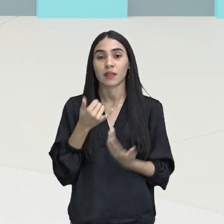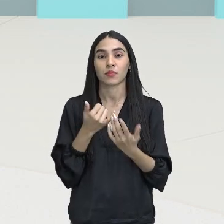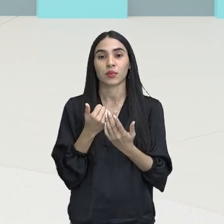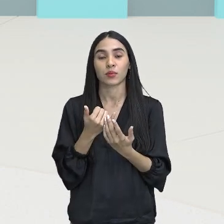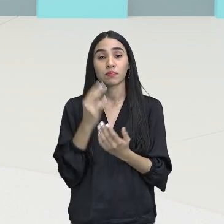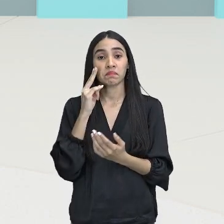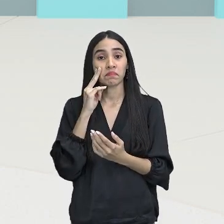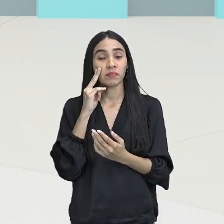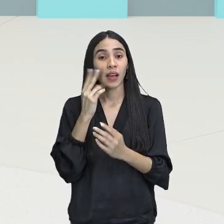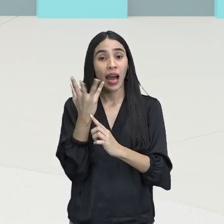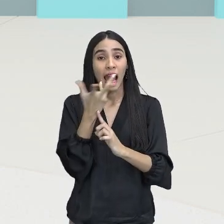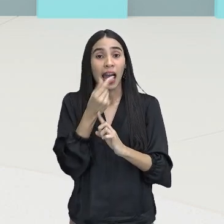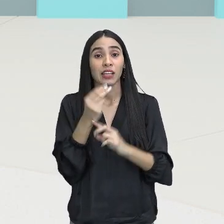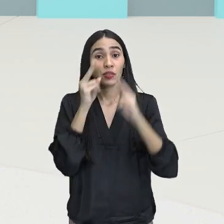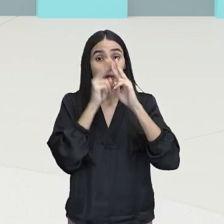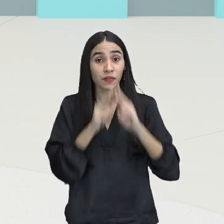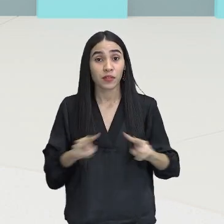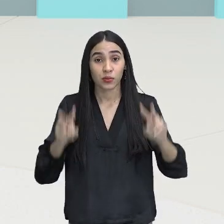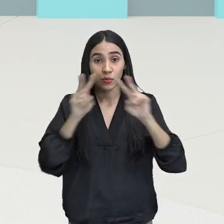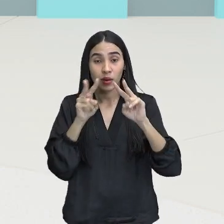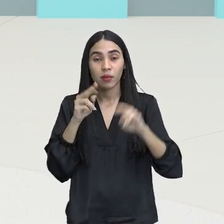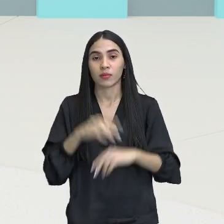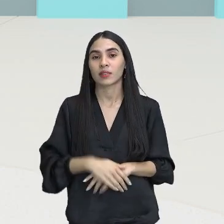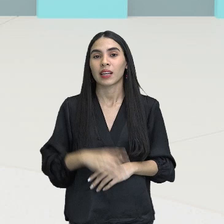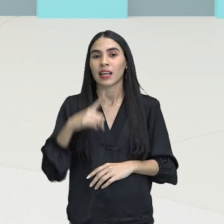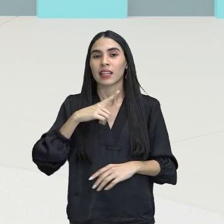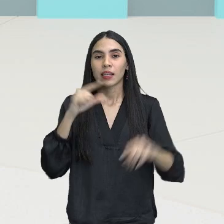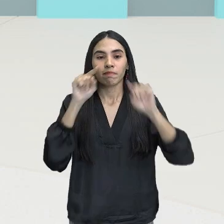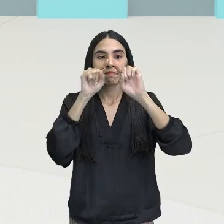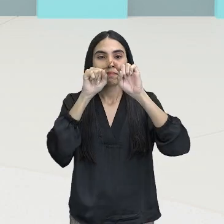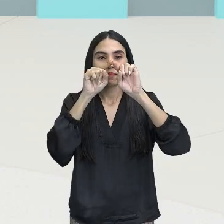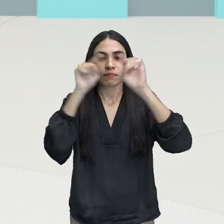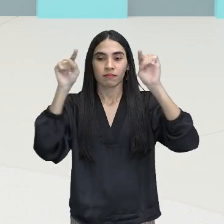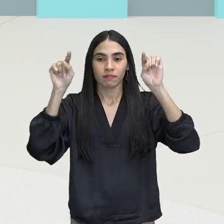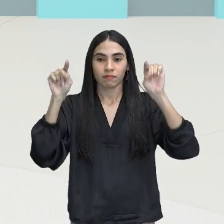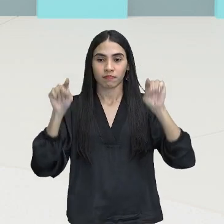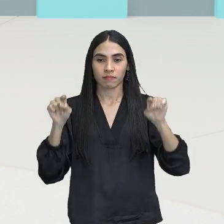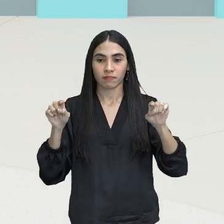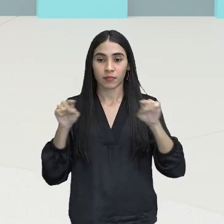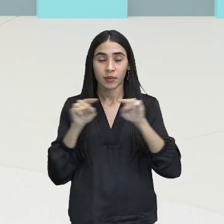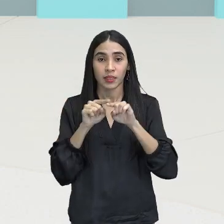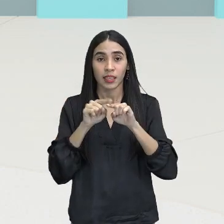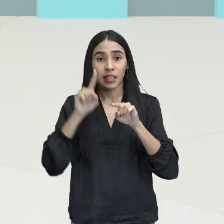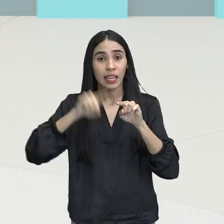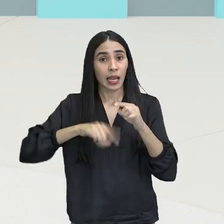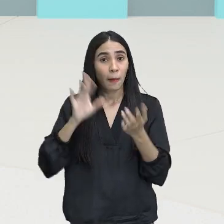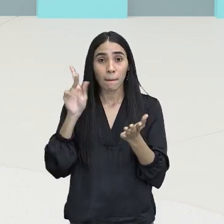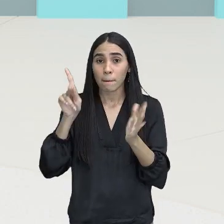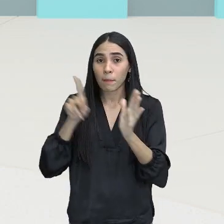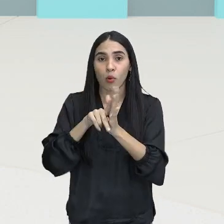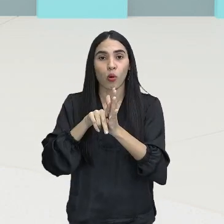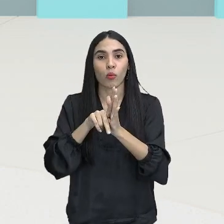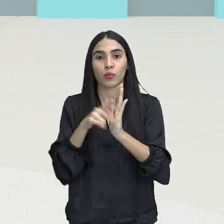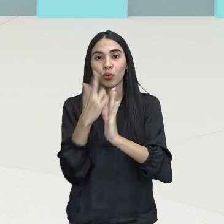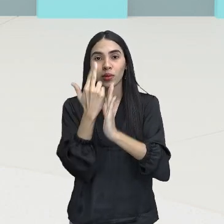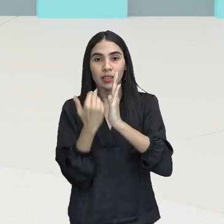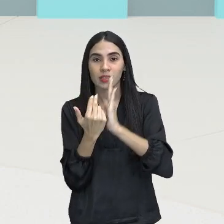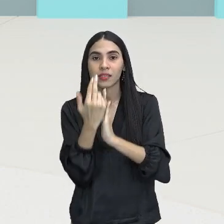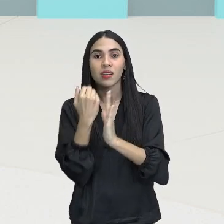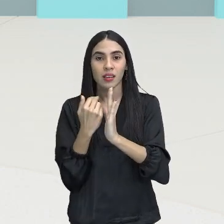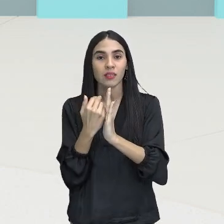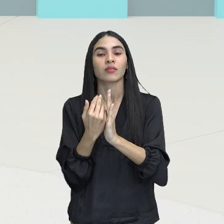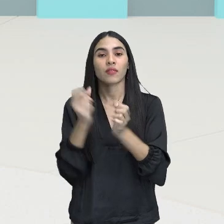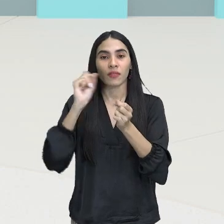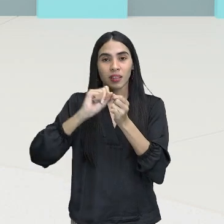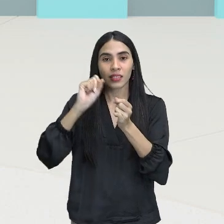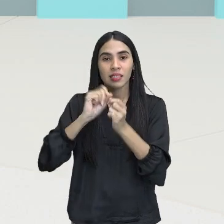artes visuais, temos aqui uma tela em que ela já é um quadro específico para fazer desenho, para